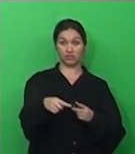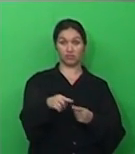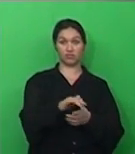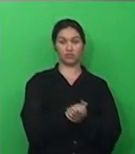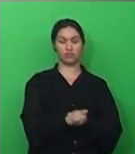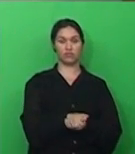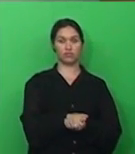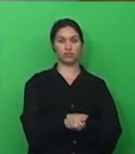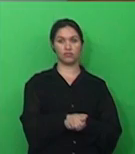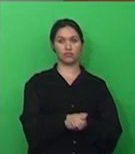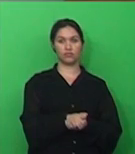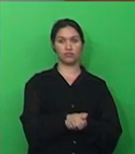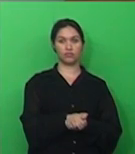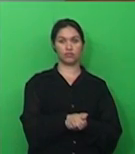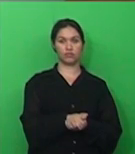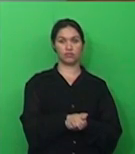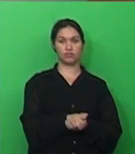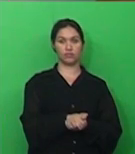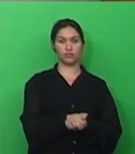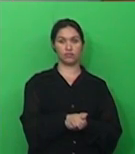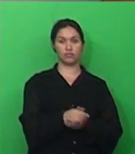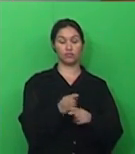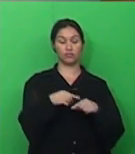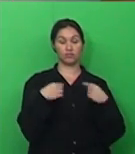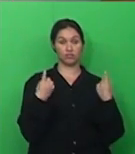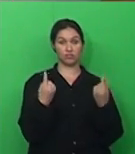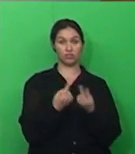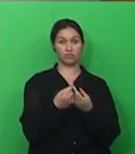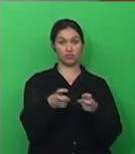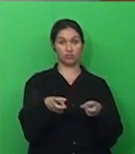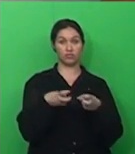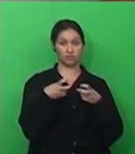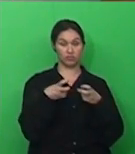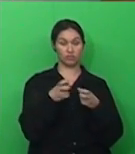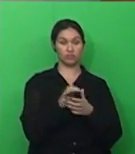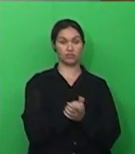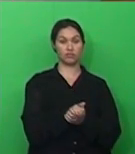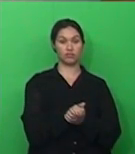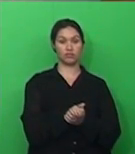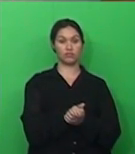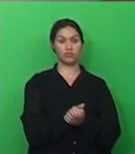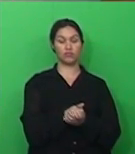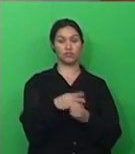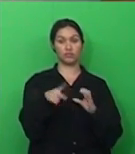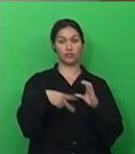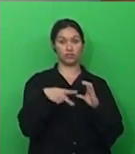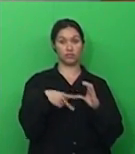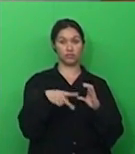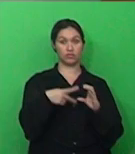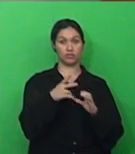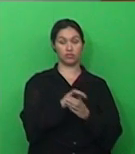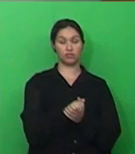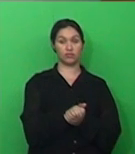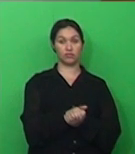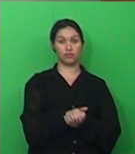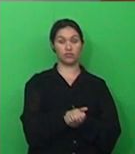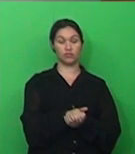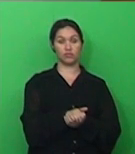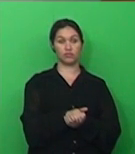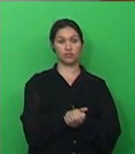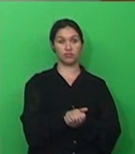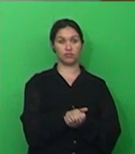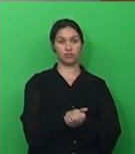têm nos parecido que são meramente para dizer que a Câmara tem aprovado matérias que não são constitucionais, mas não vou fugir do requerimento. O